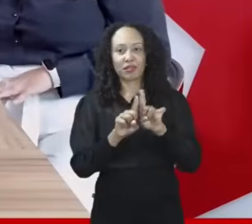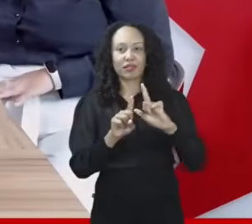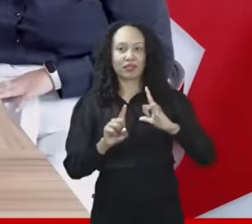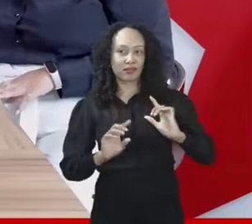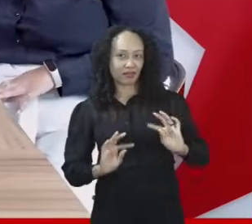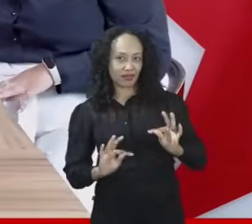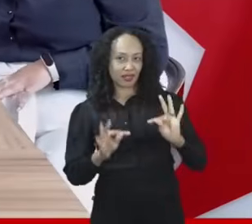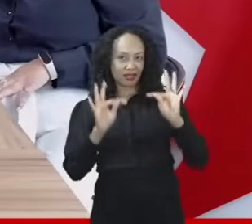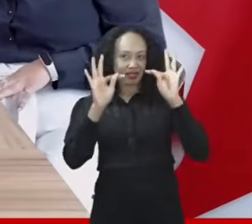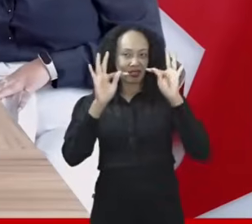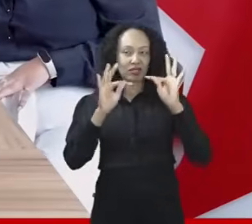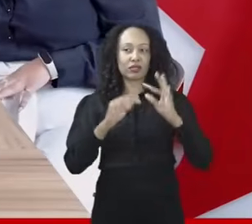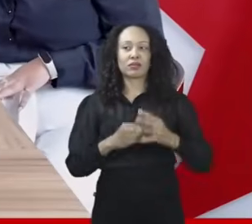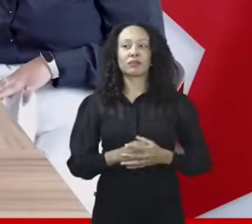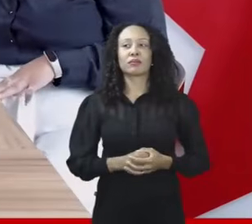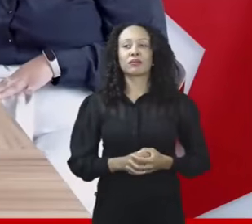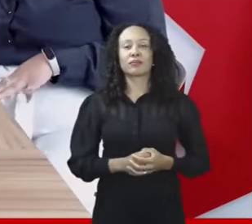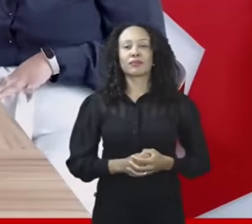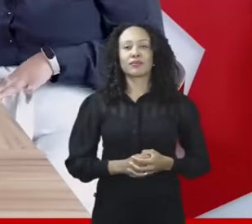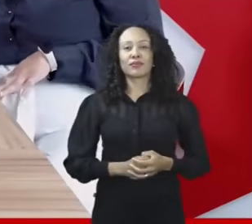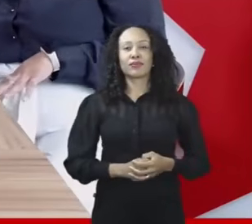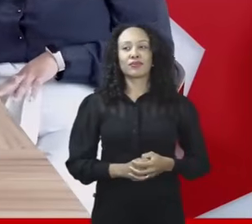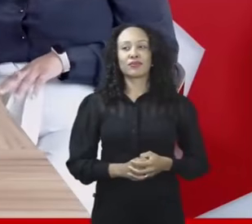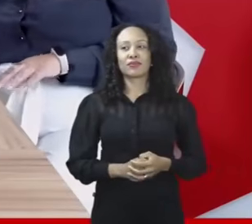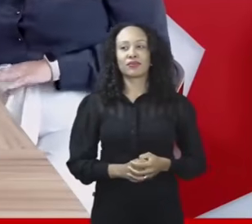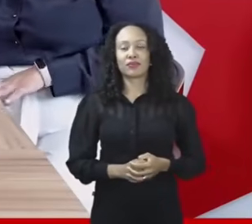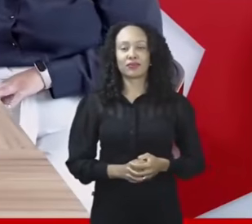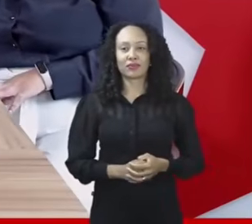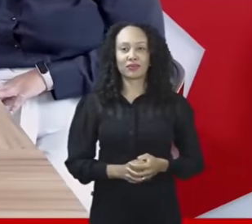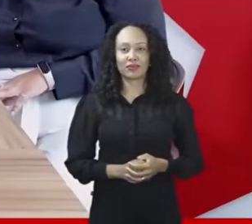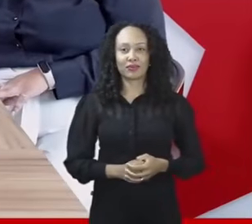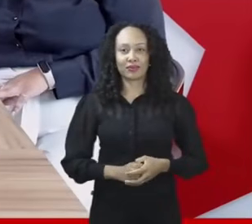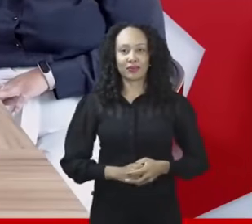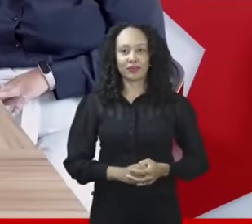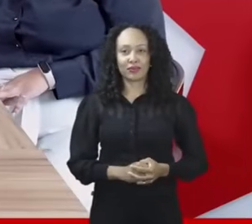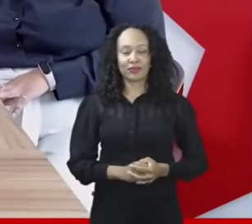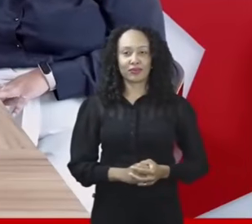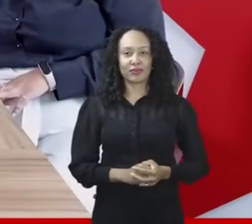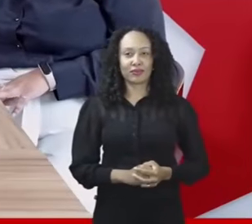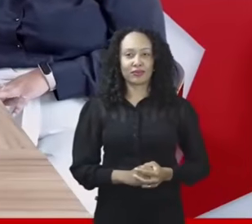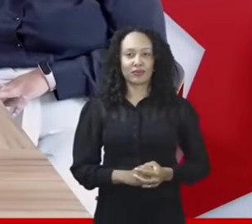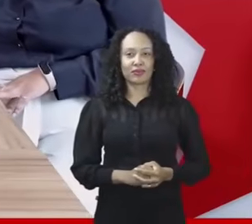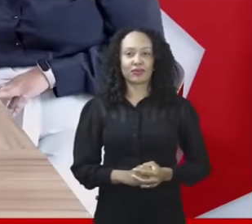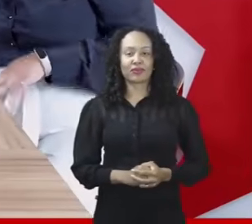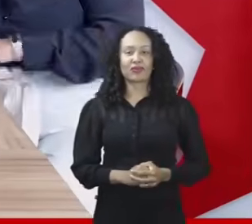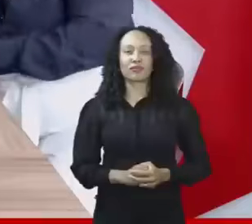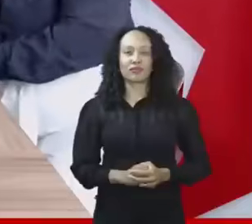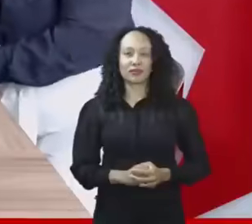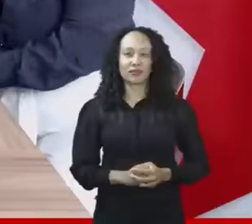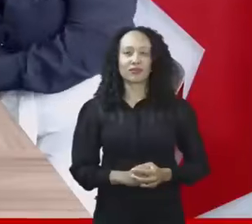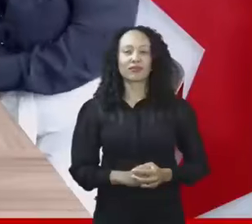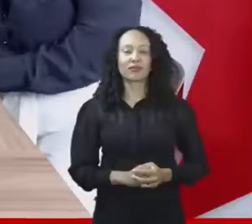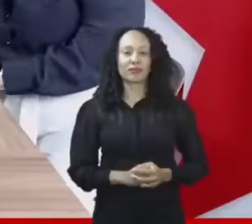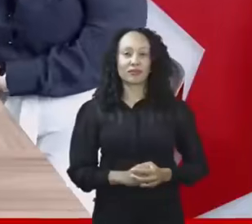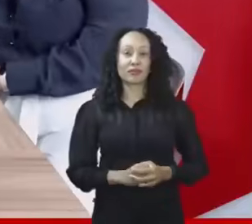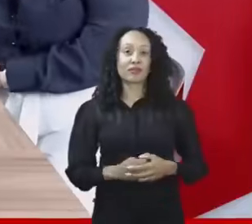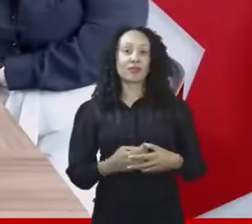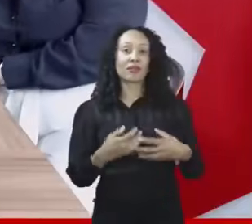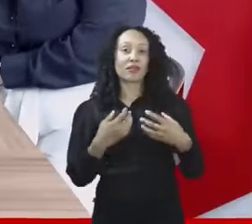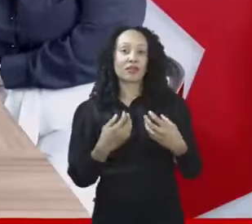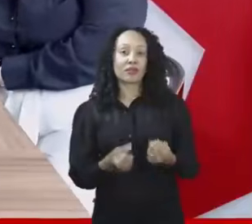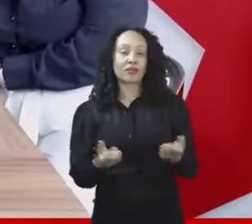Tecnologia. Tecnologia. Bem, é francês? Fala tecnologia? É sobre isso, né? E a gente vai para